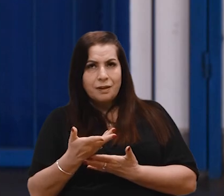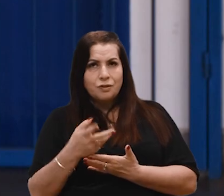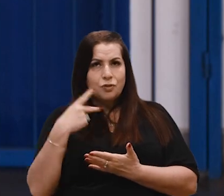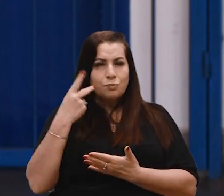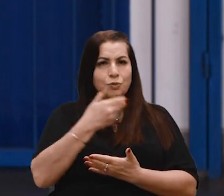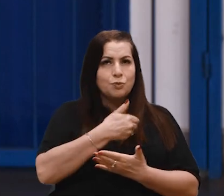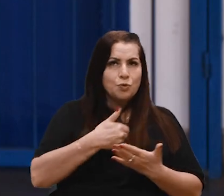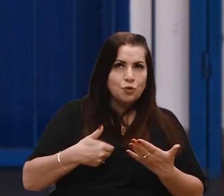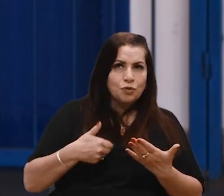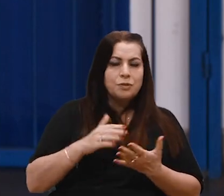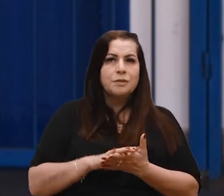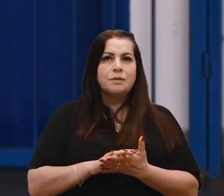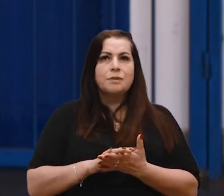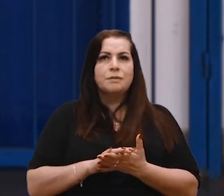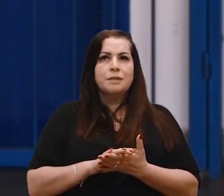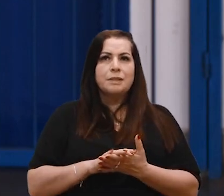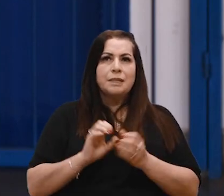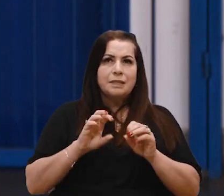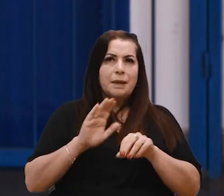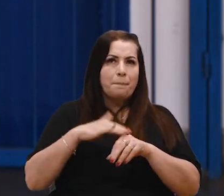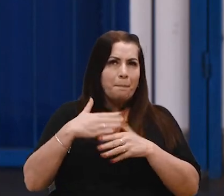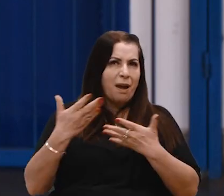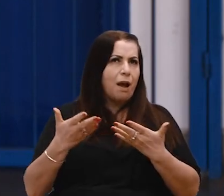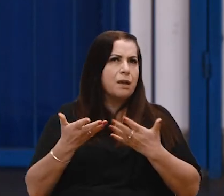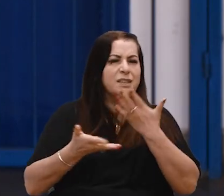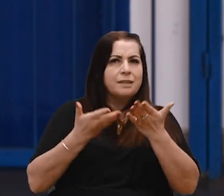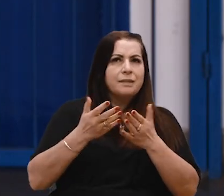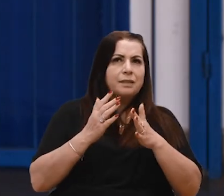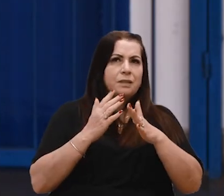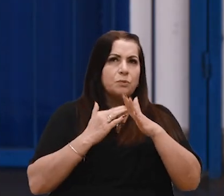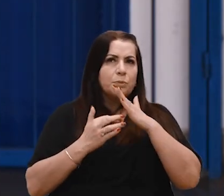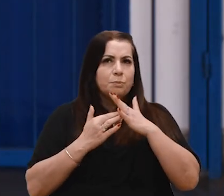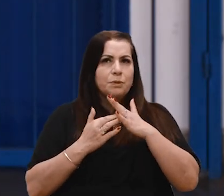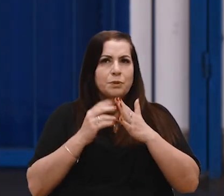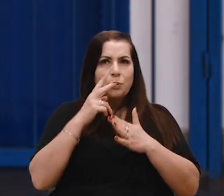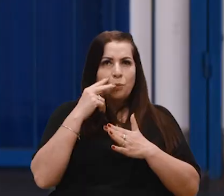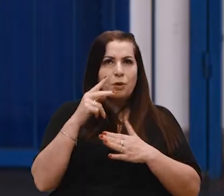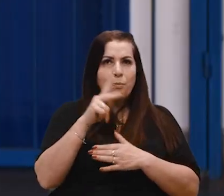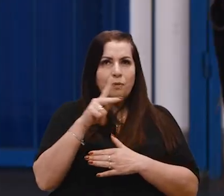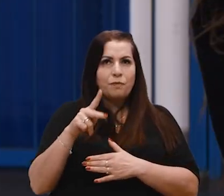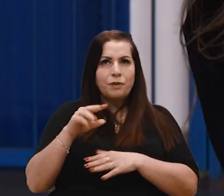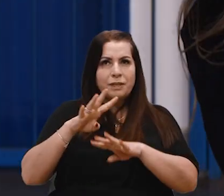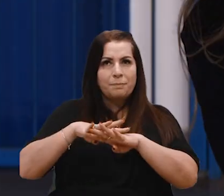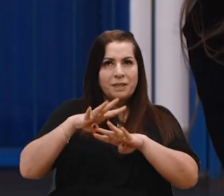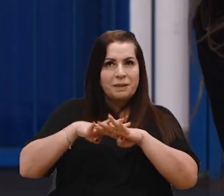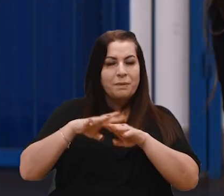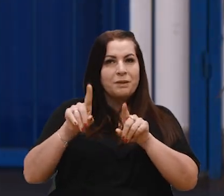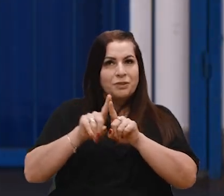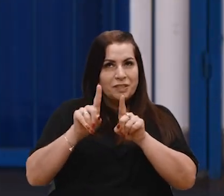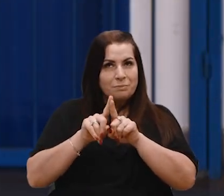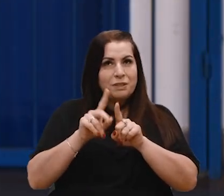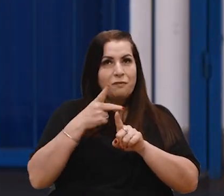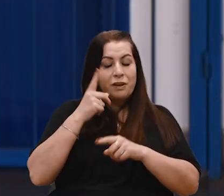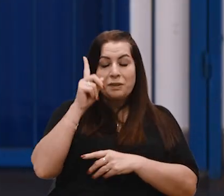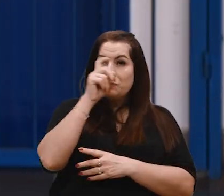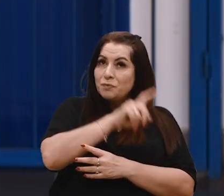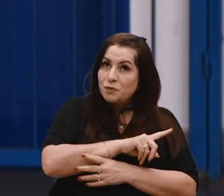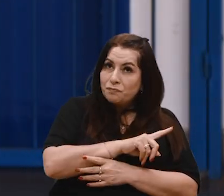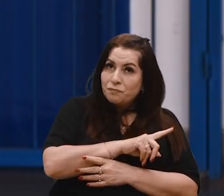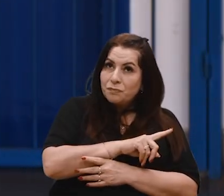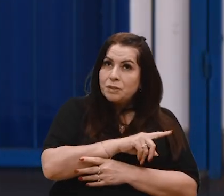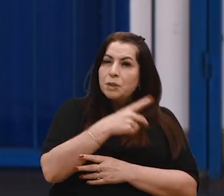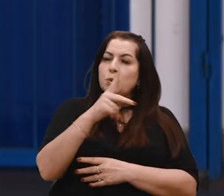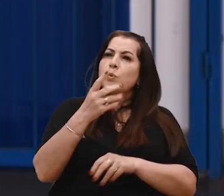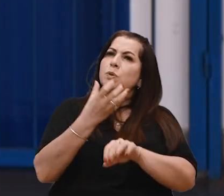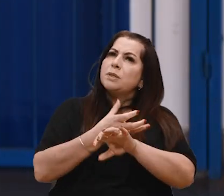essa necessidade de políticas públicas que lhe ensinem mais a lidar com a migração, assim como a nossa prof de matemática também diz